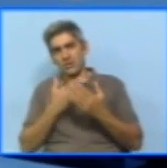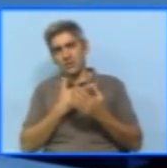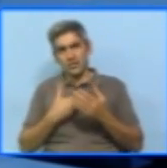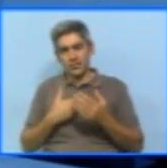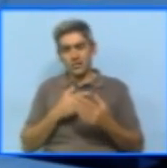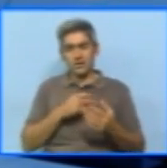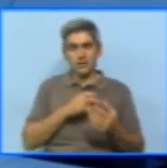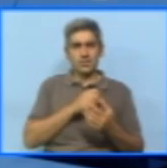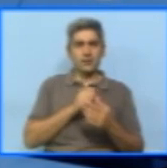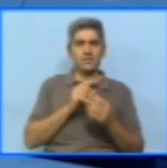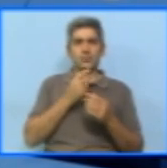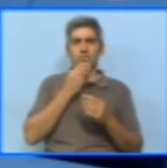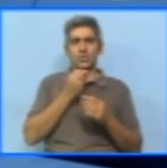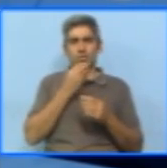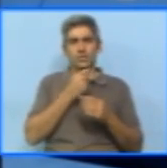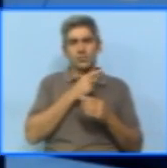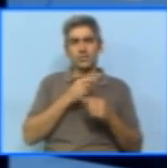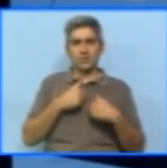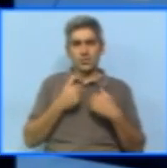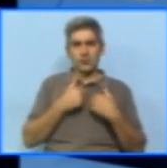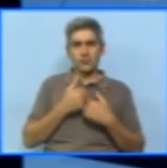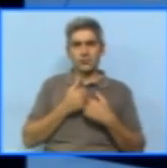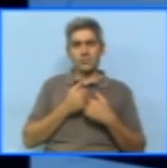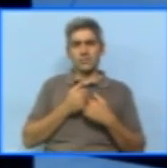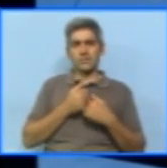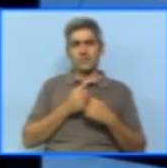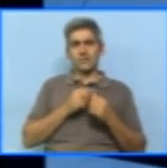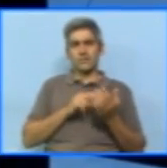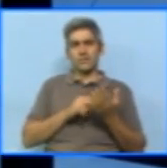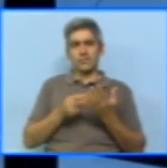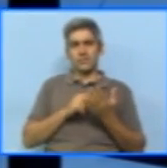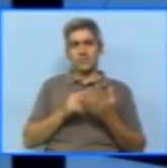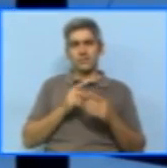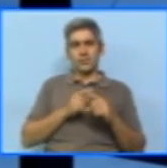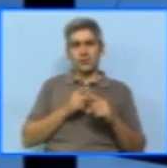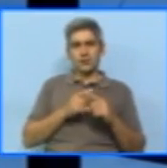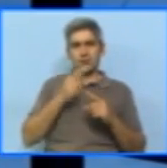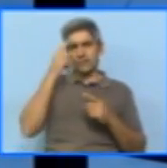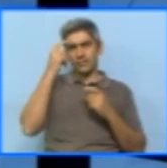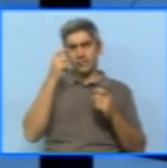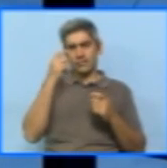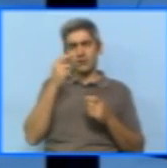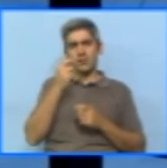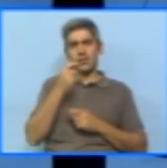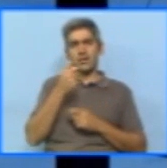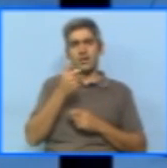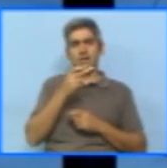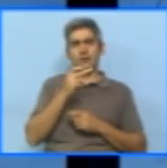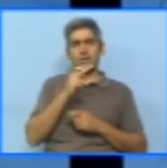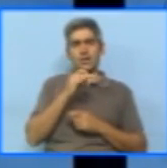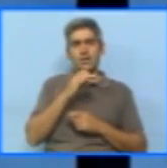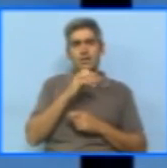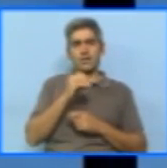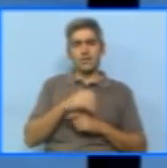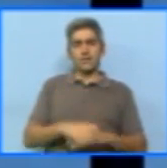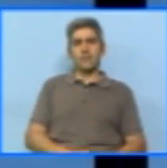foi traduzida por judeus, que sim, traduziram para o grego, mas pensavam em hebraico.